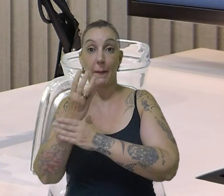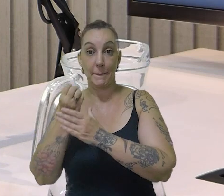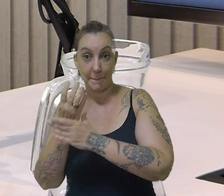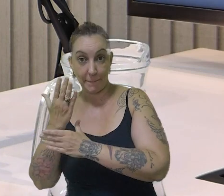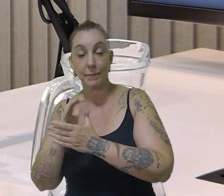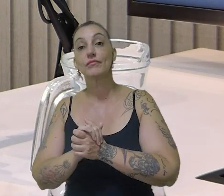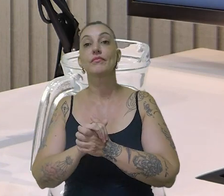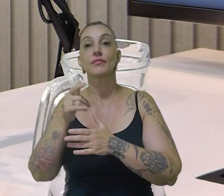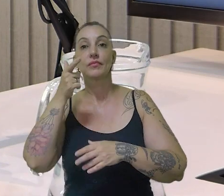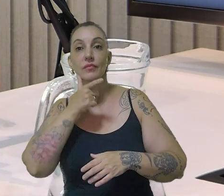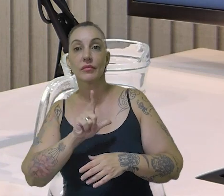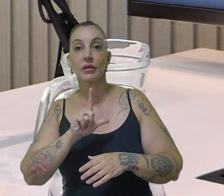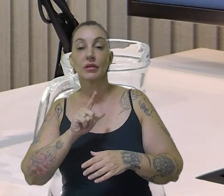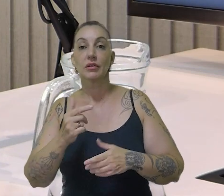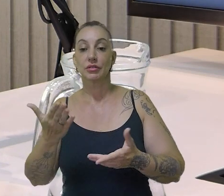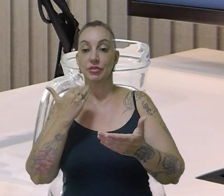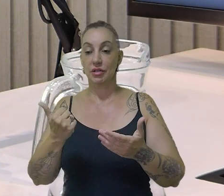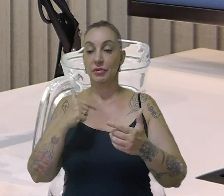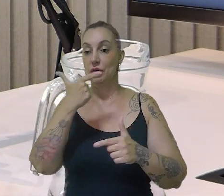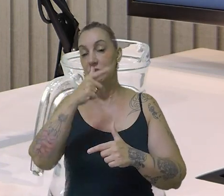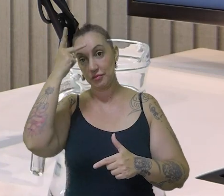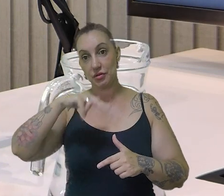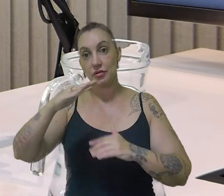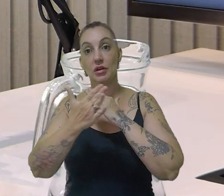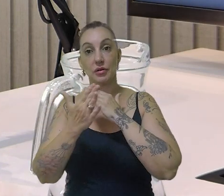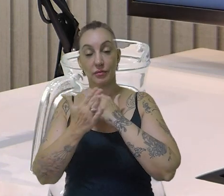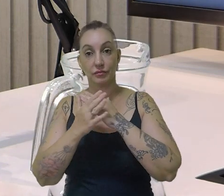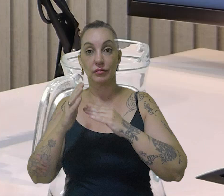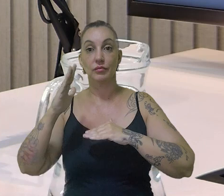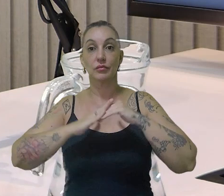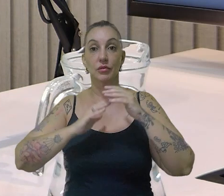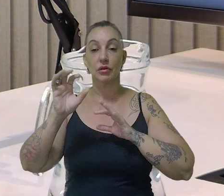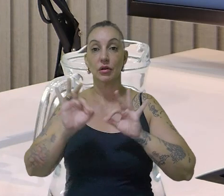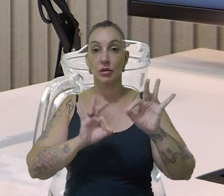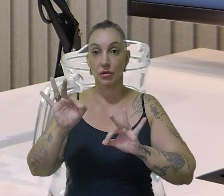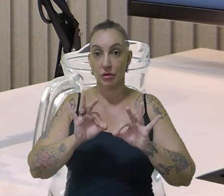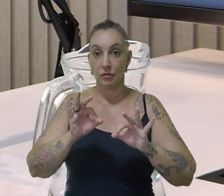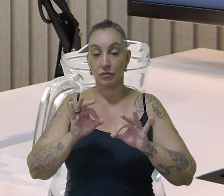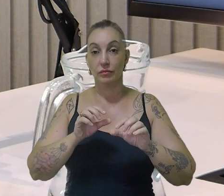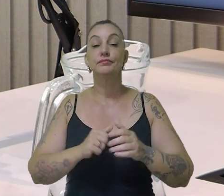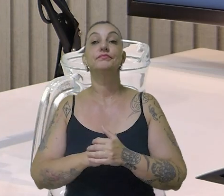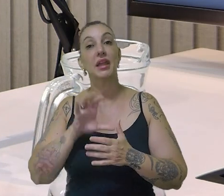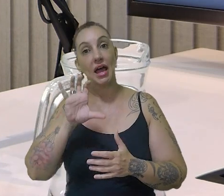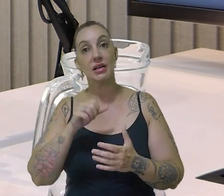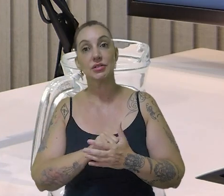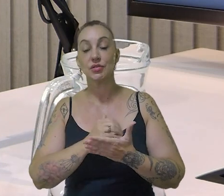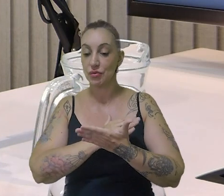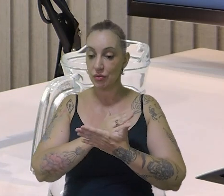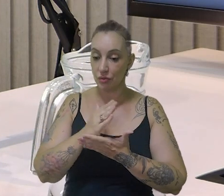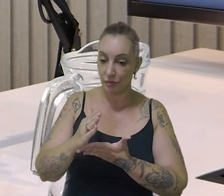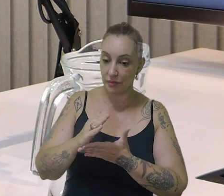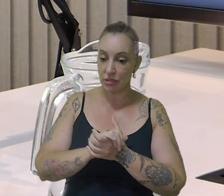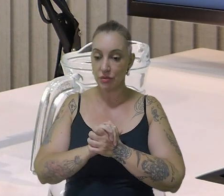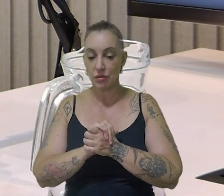assim e aí consegui trazer outras pessoas para colaborarem né na montagem na programação na operação e aí é isso né eu começo